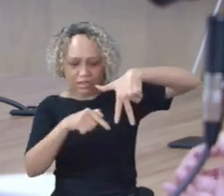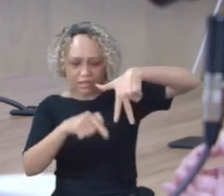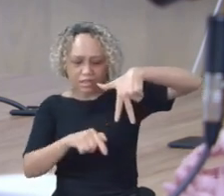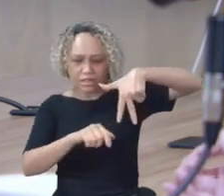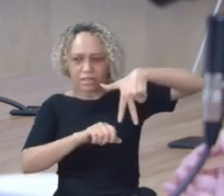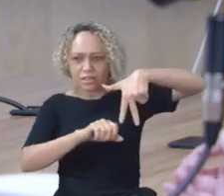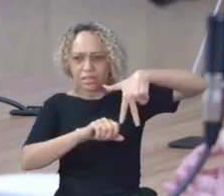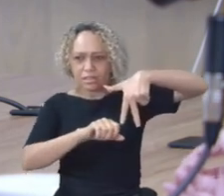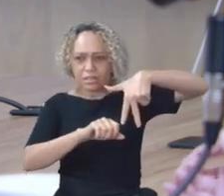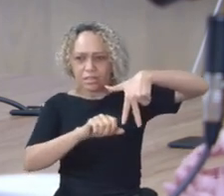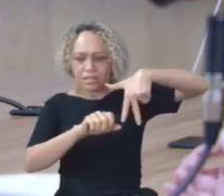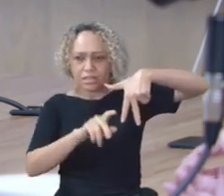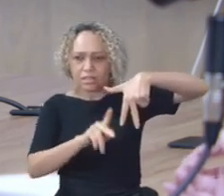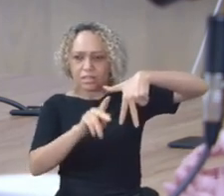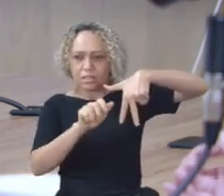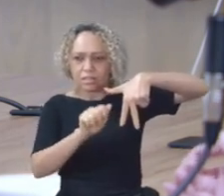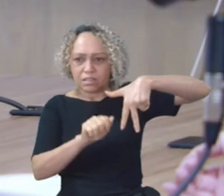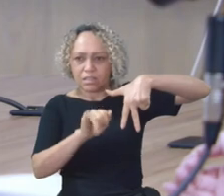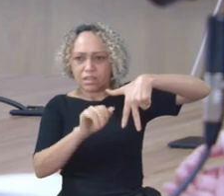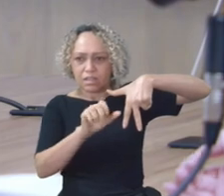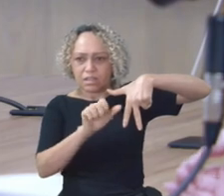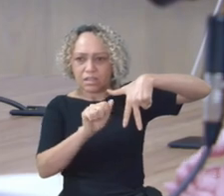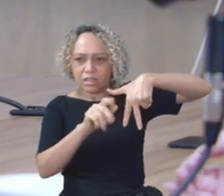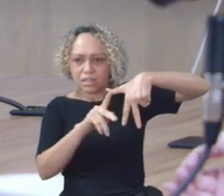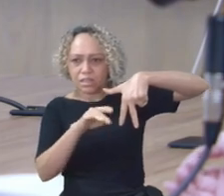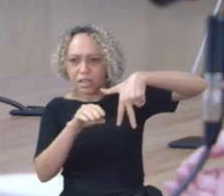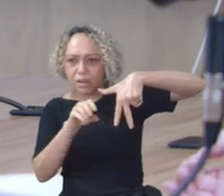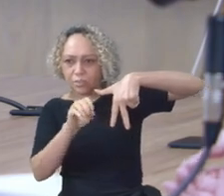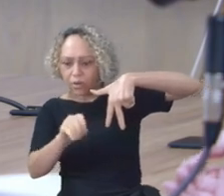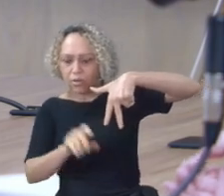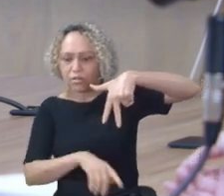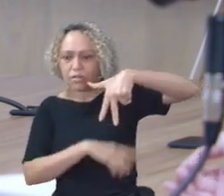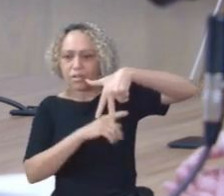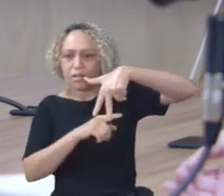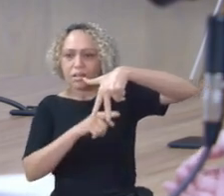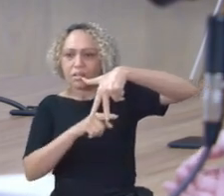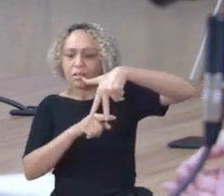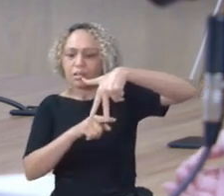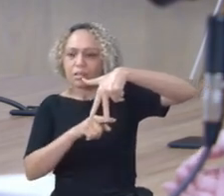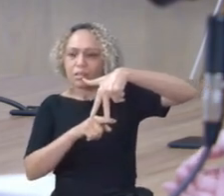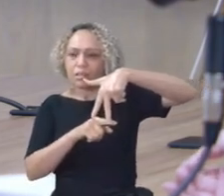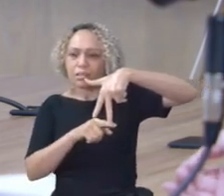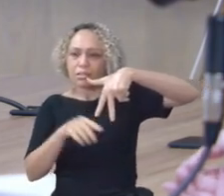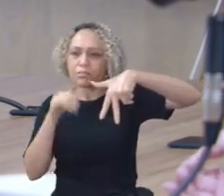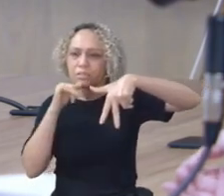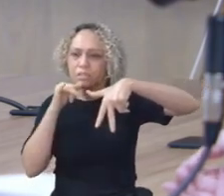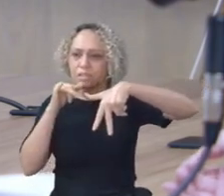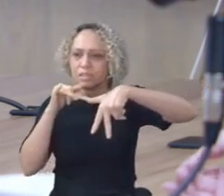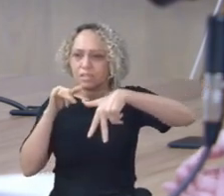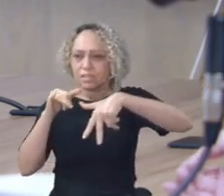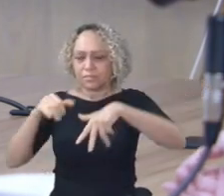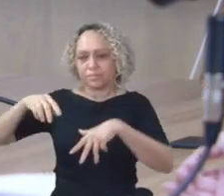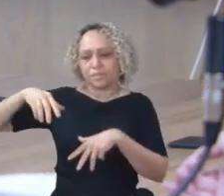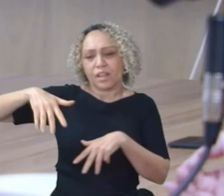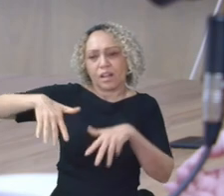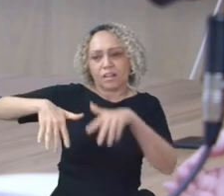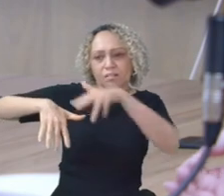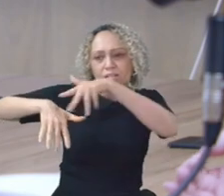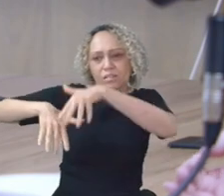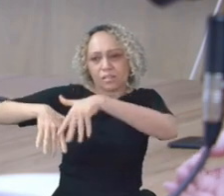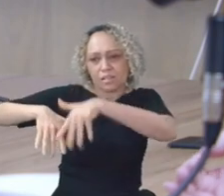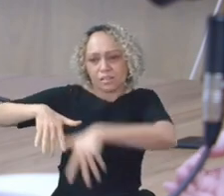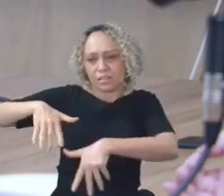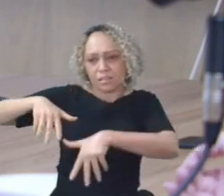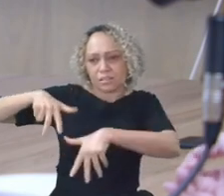esse bolinho, assim, desse... Aí tem o Tupi-Guarani, que aí é engraçado, porque o Tupi-Guarani tem Guarani Andeva, que é da minha mãe,